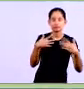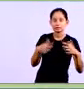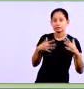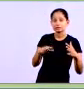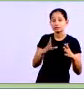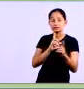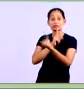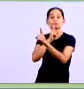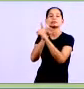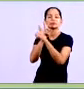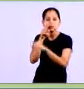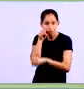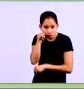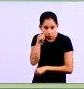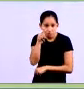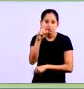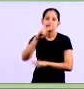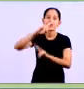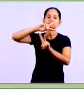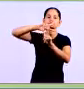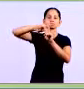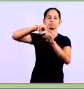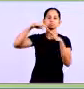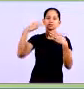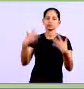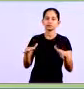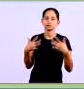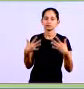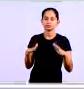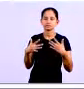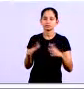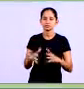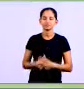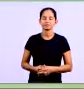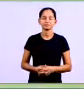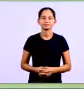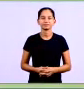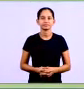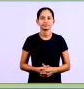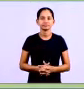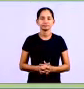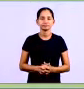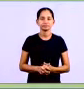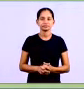tirar da cadeia. Isso aí é a atitude do Lourenço. Vamos lá.